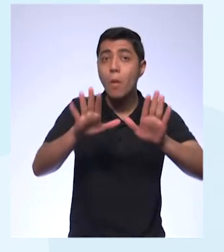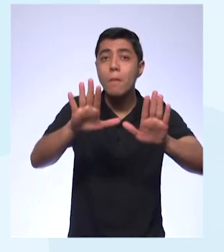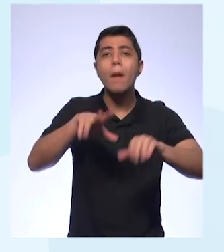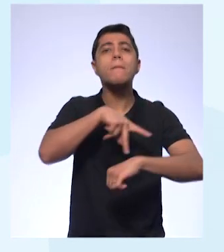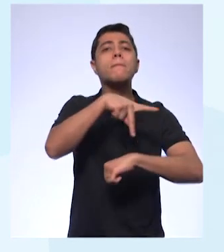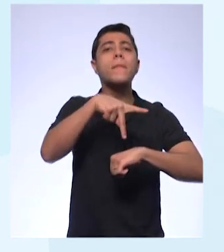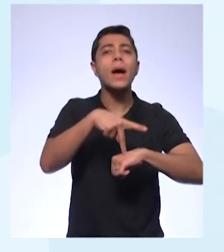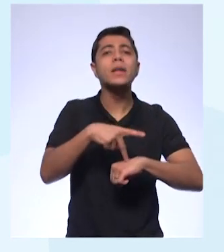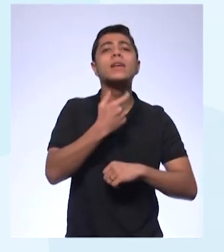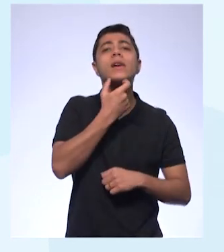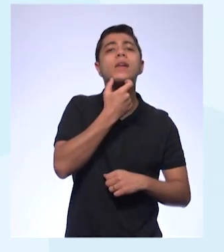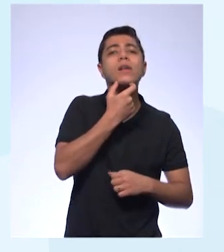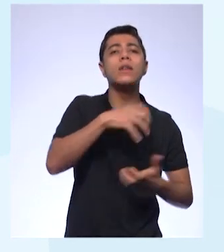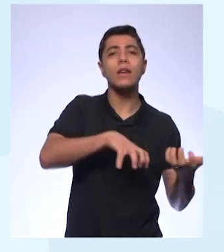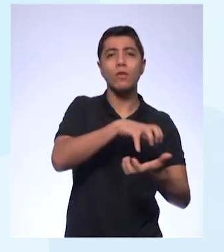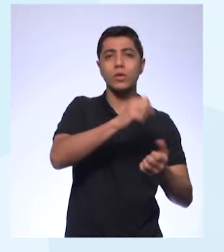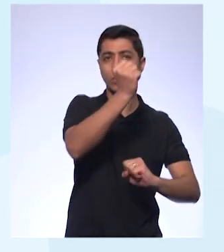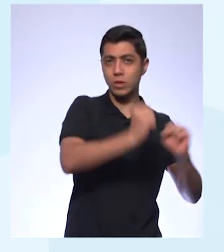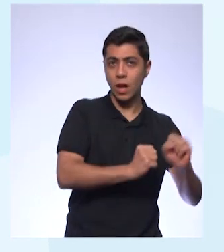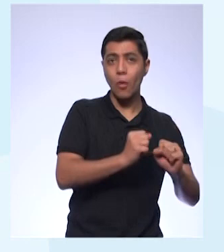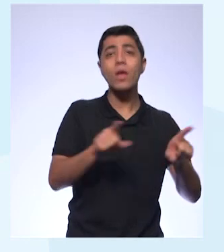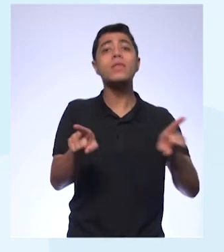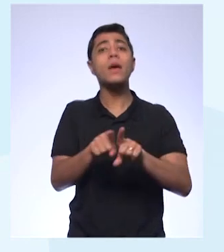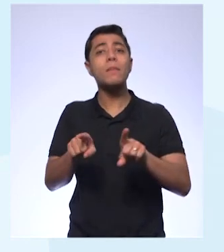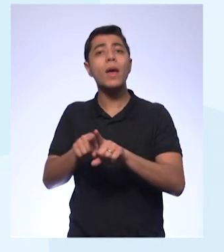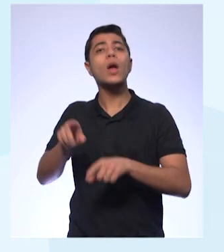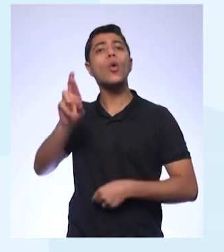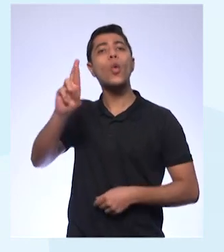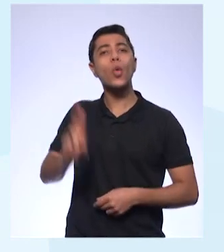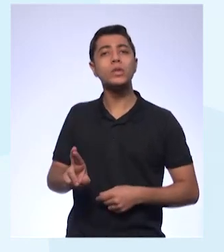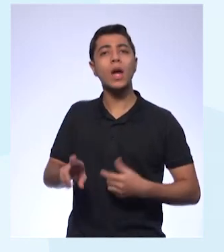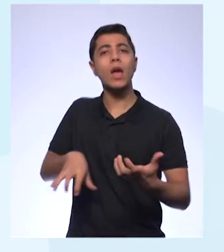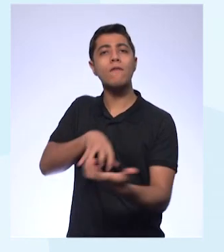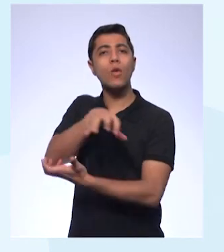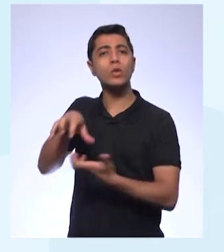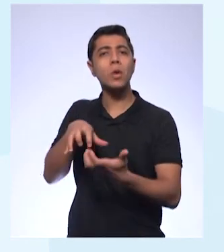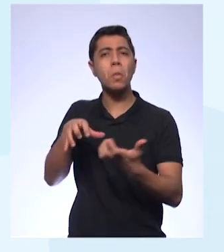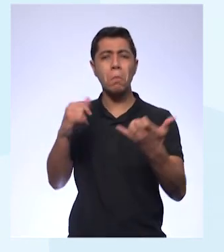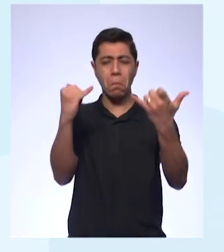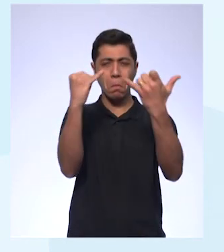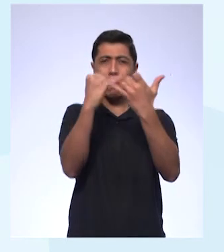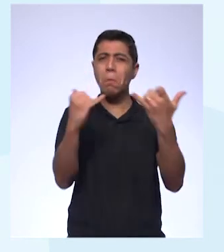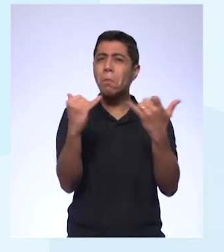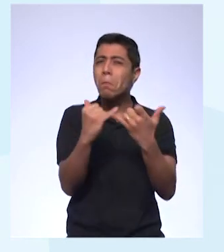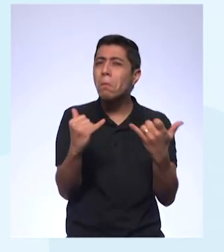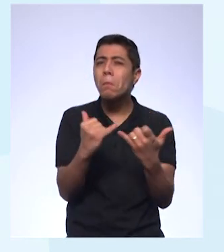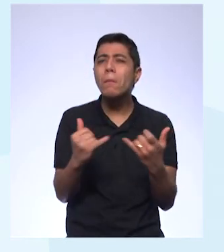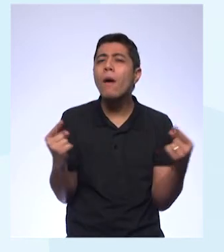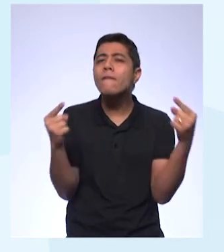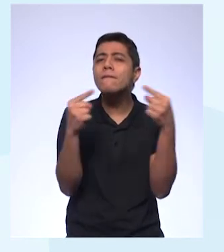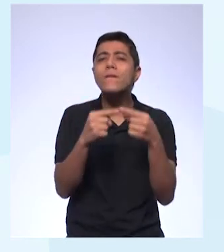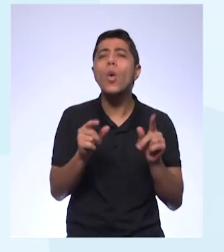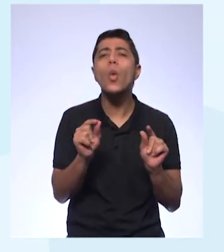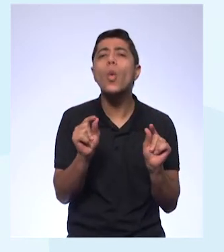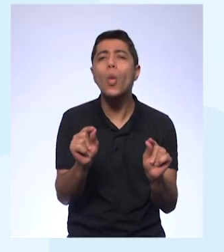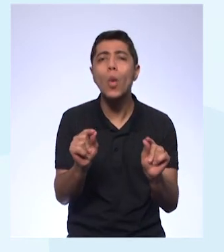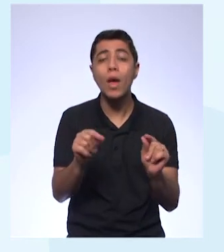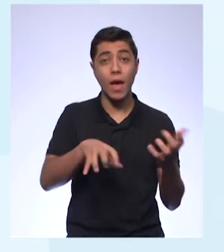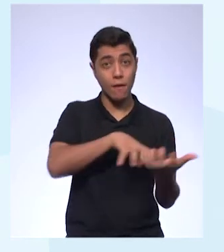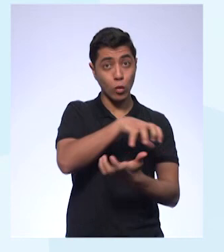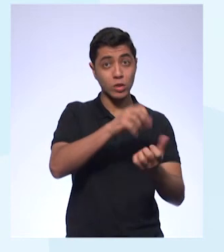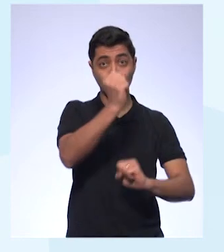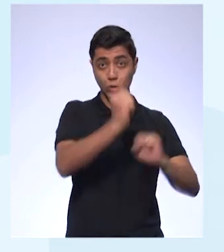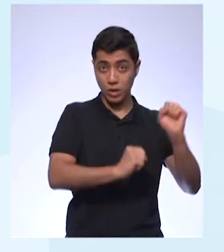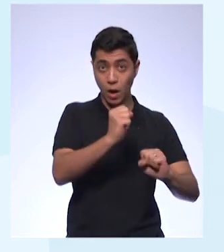e a Revolução Russa podem ter em comum? Então, vejam que a Revolução Industrial foi lá em 1750,